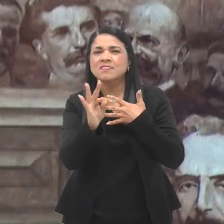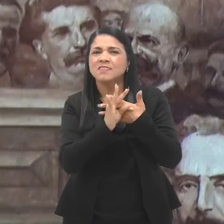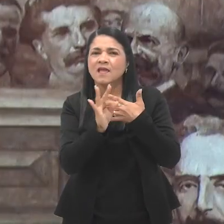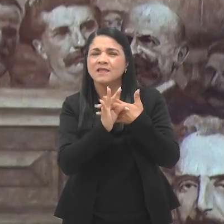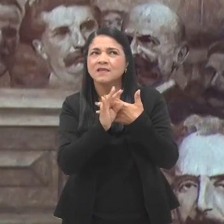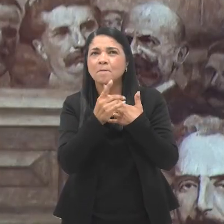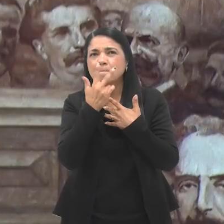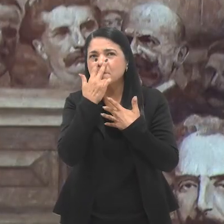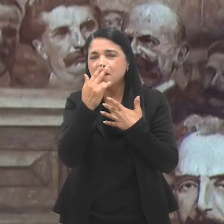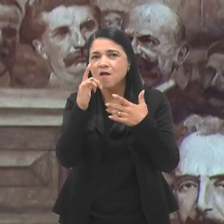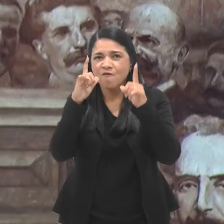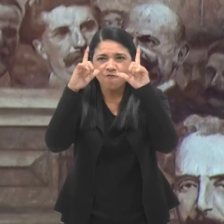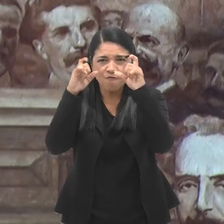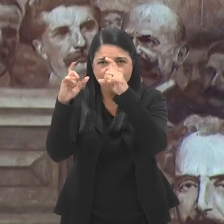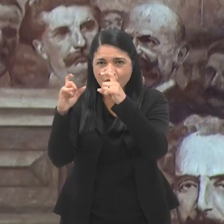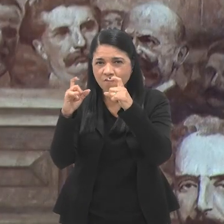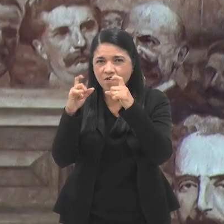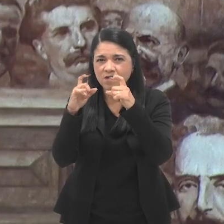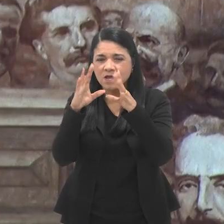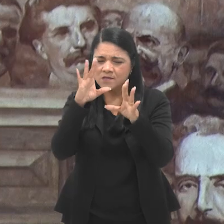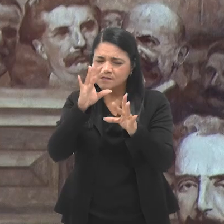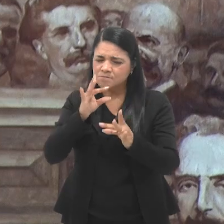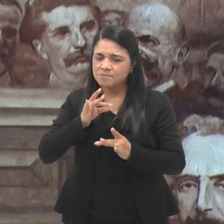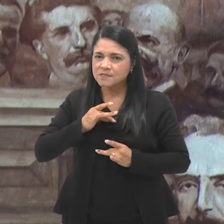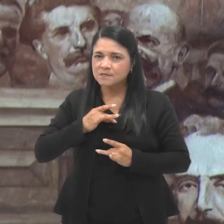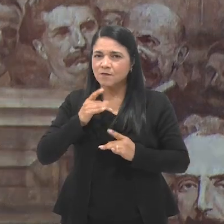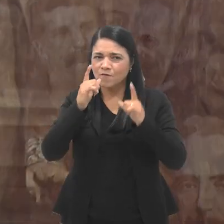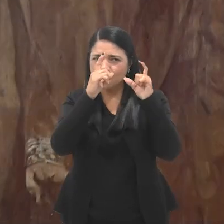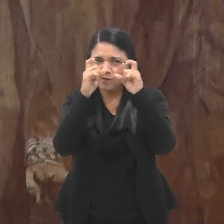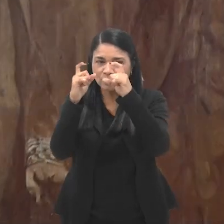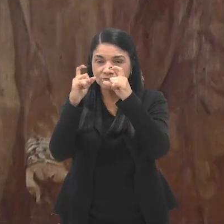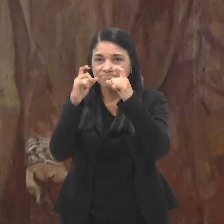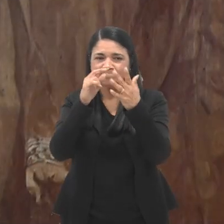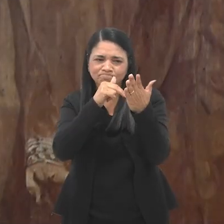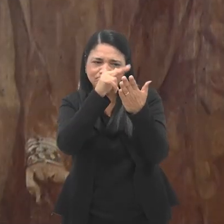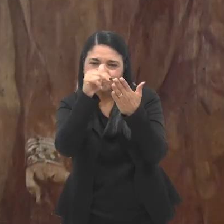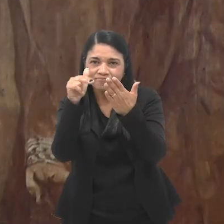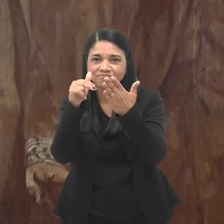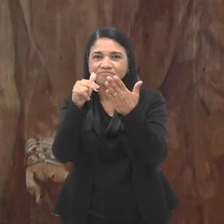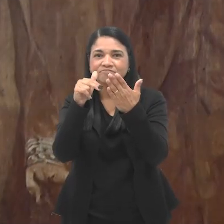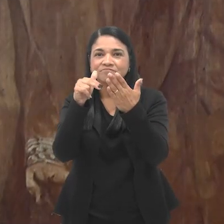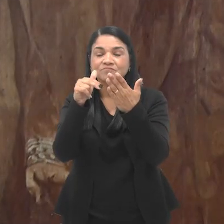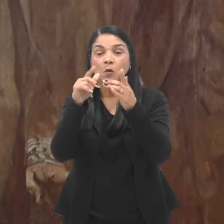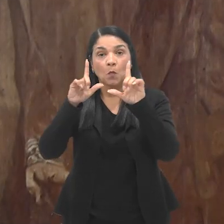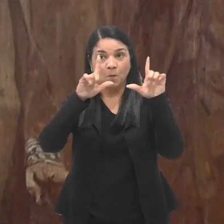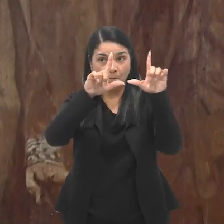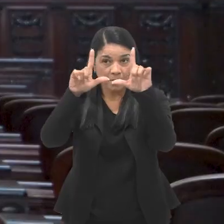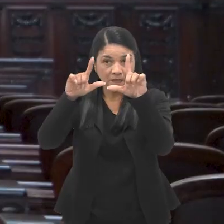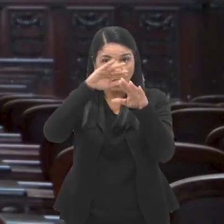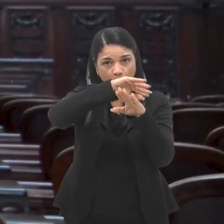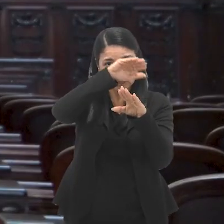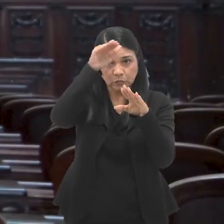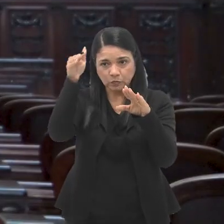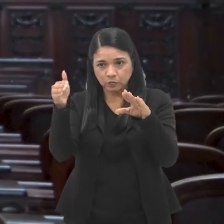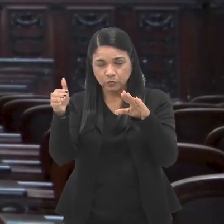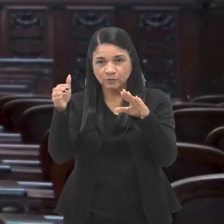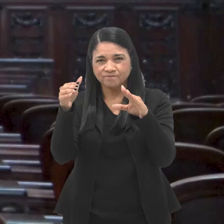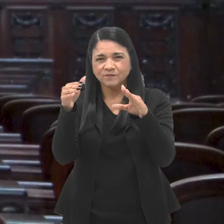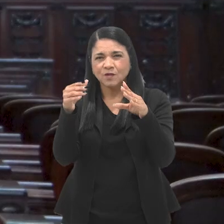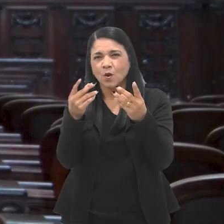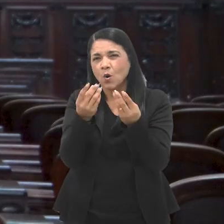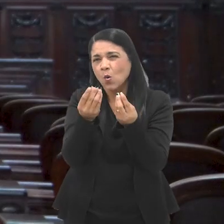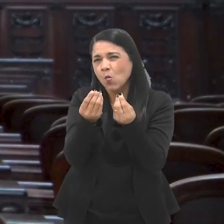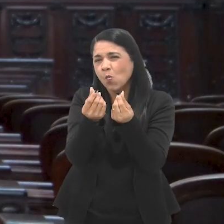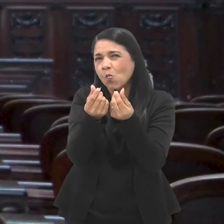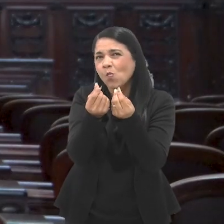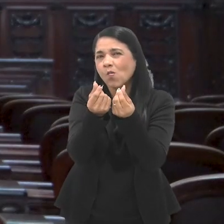Que se aproxima muito mais de uma técnica quase fotográfica. Parece que ele se inspirou numa fotografia para poder representar essa pintura. Um painel semicircular,